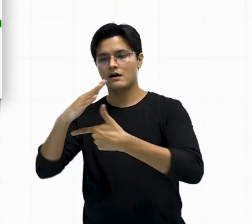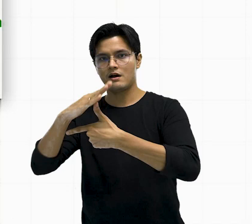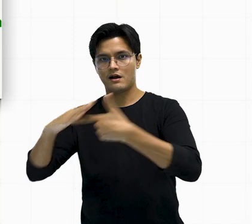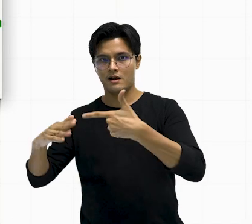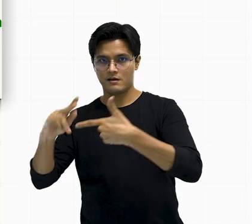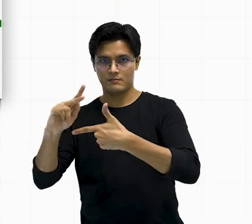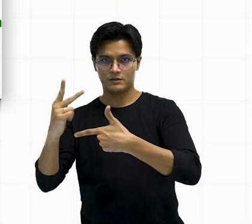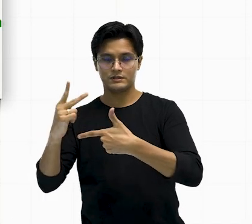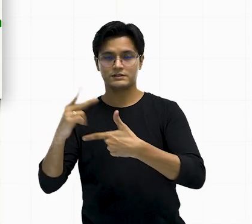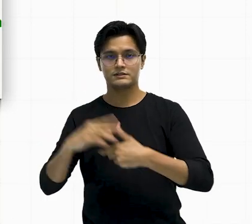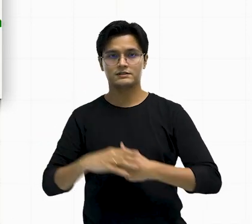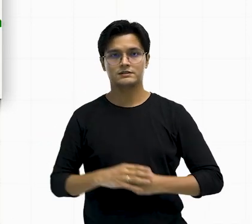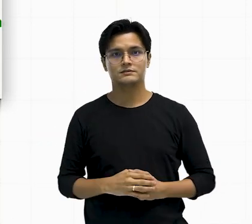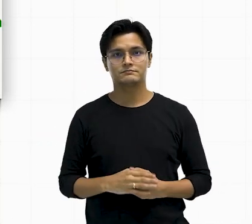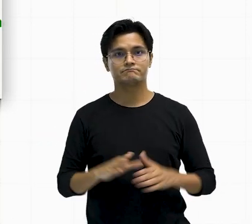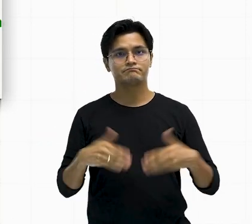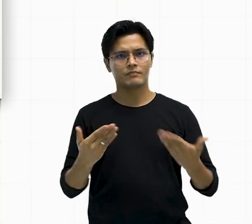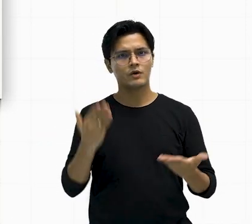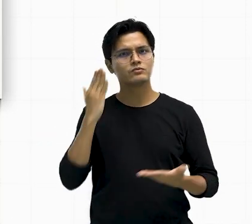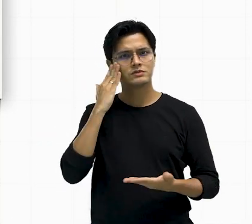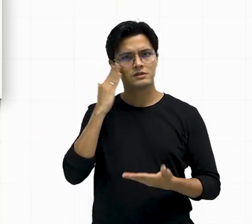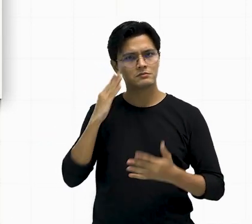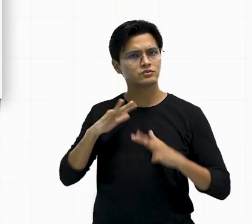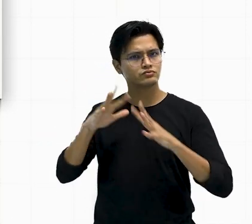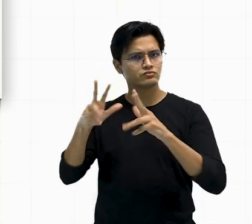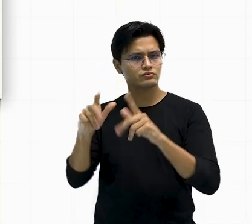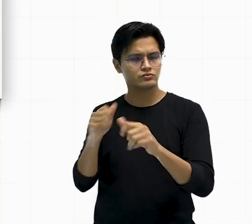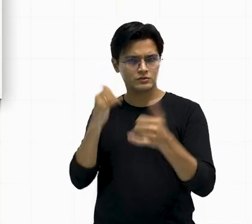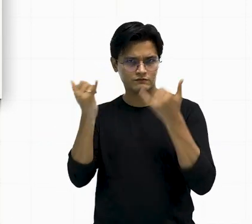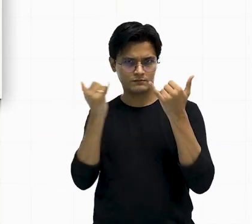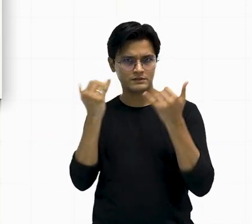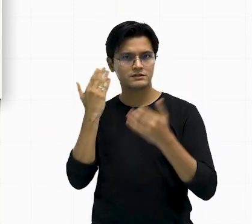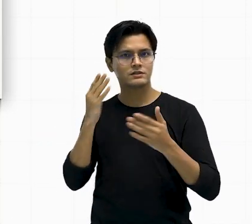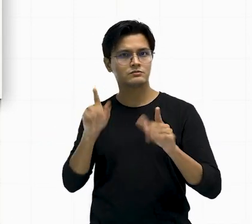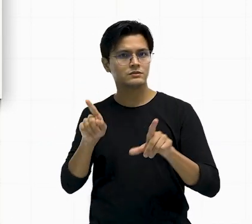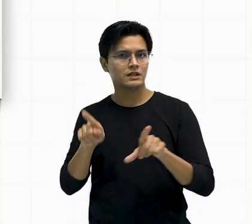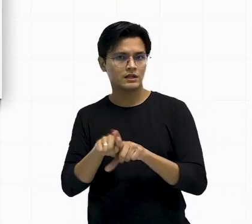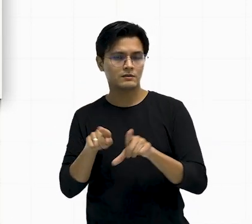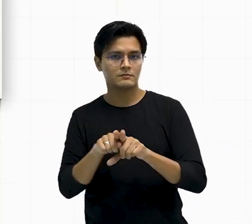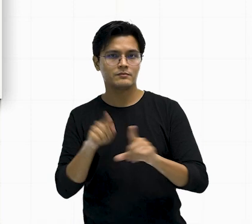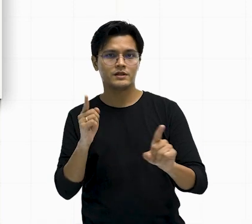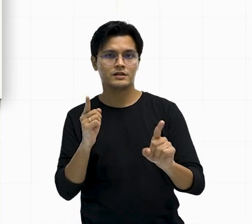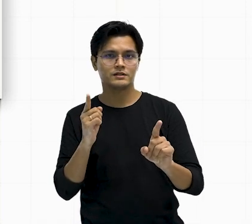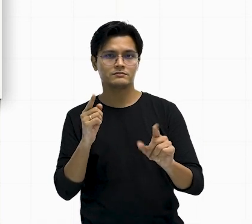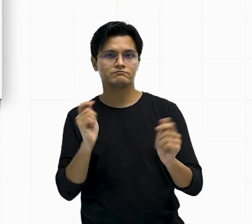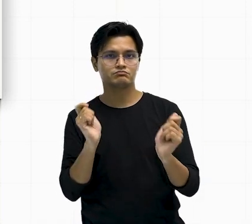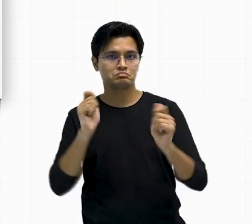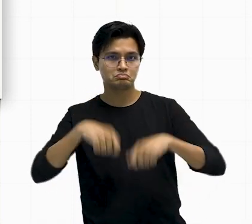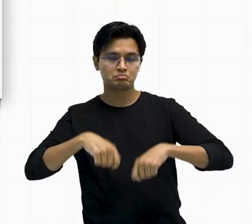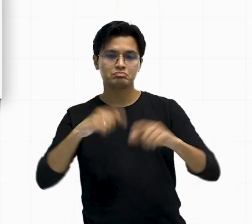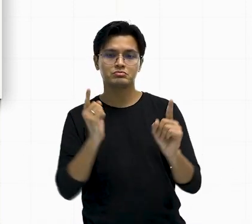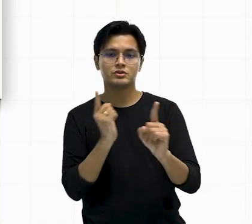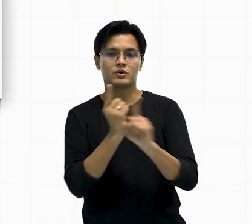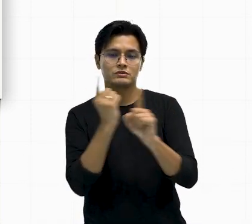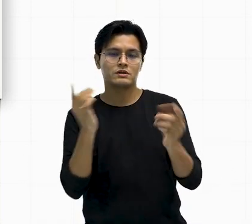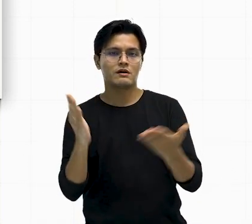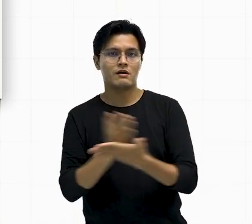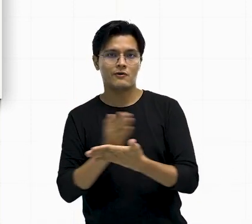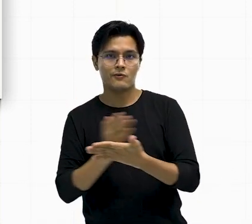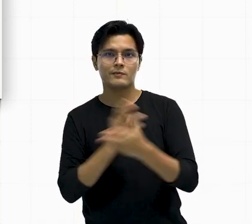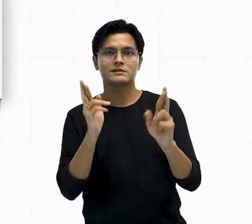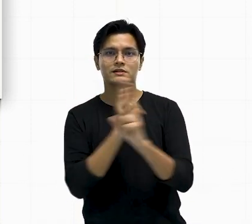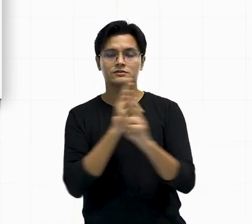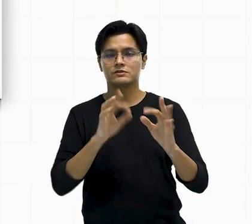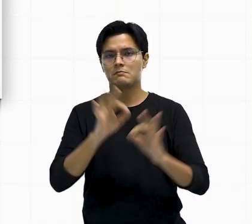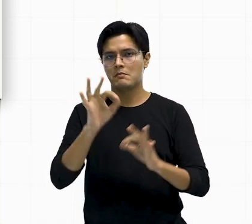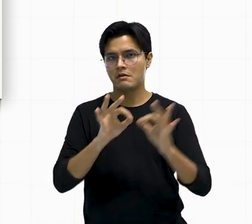Agora, tendo tudo isso em mãos, a gente consegue identificar também algumas relações métricas bem